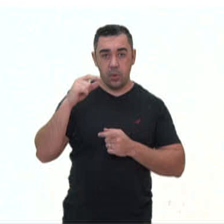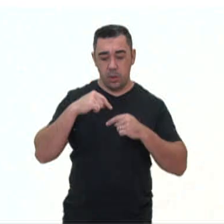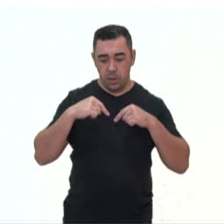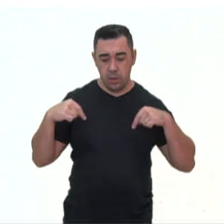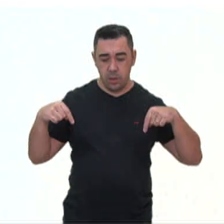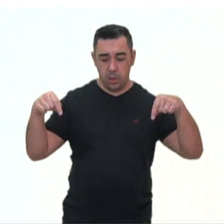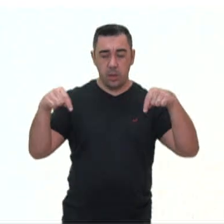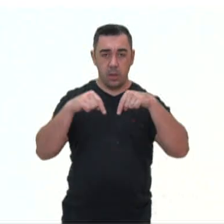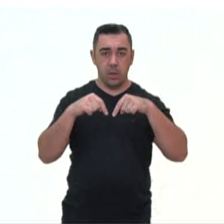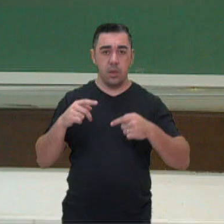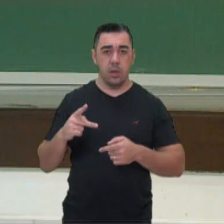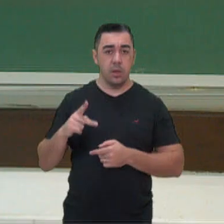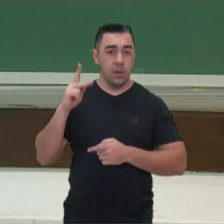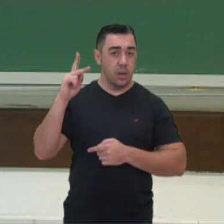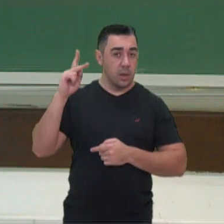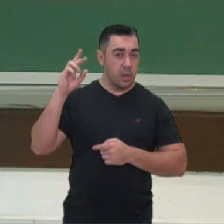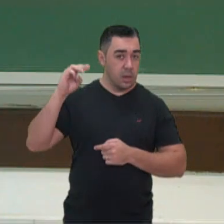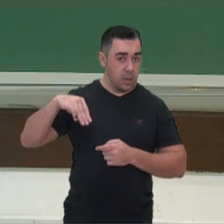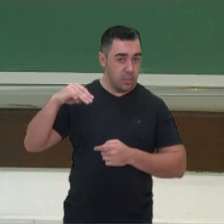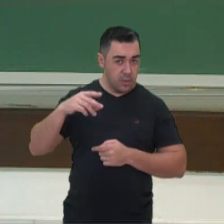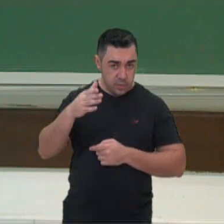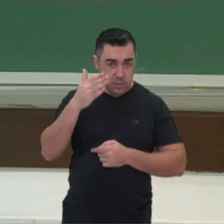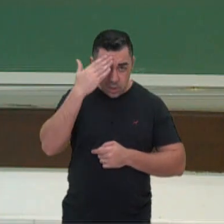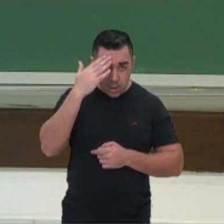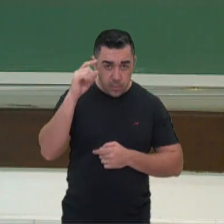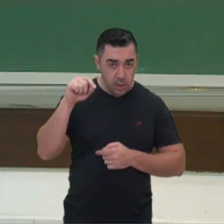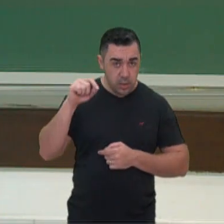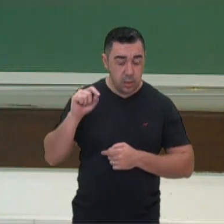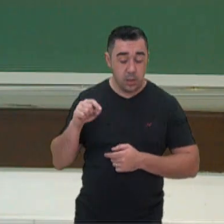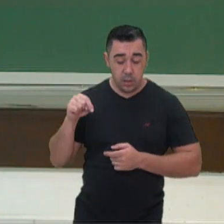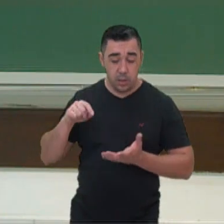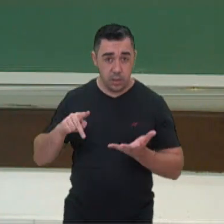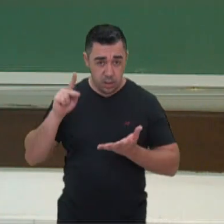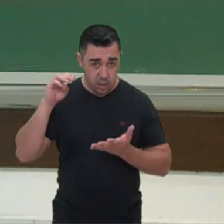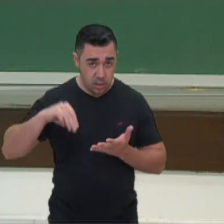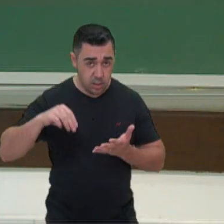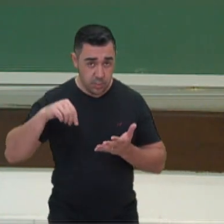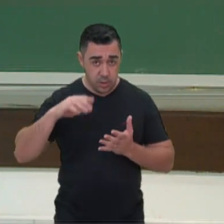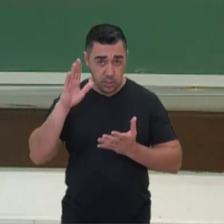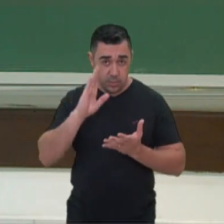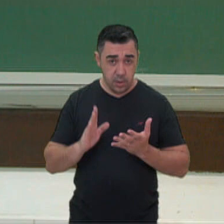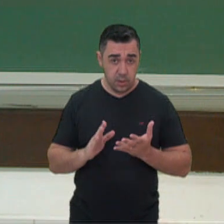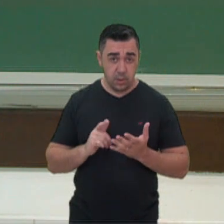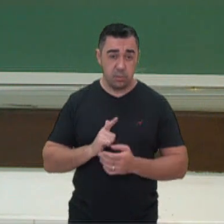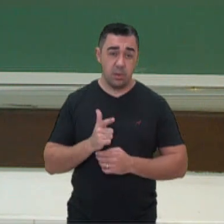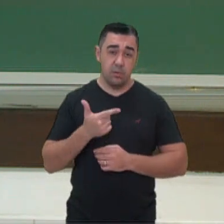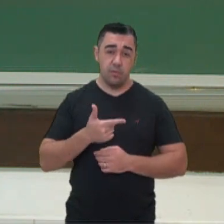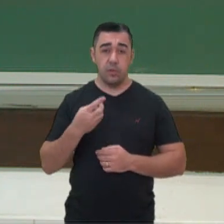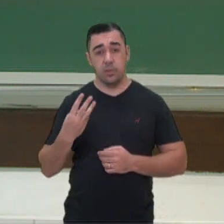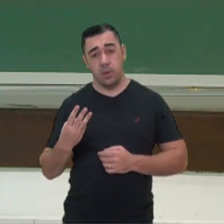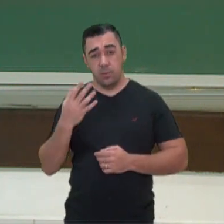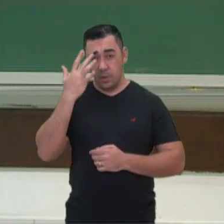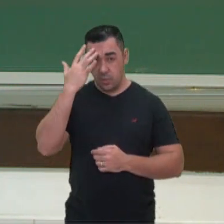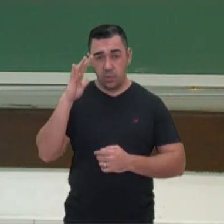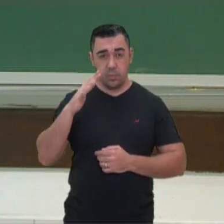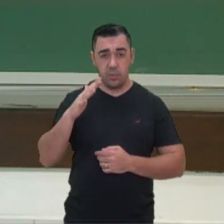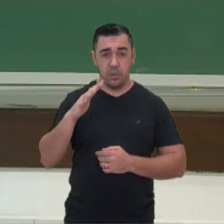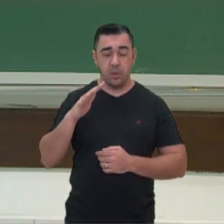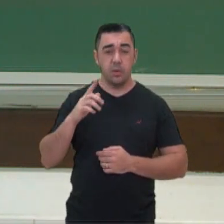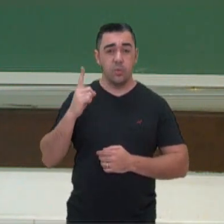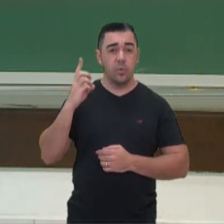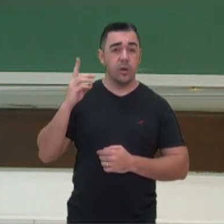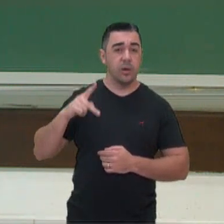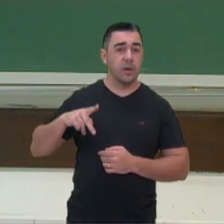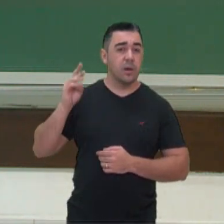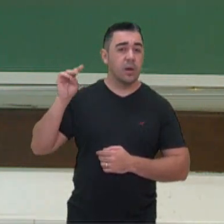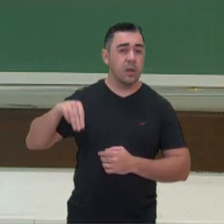quantos habitantes por quilômetro quadrado tem no Brasil? Claro que isso é uma média, né? Mais ou menos 23 habitantes por quilômetro quadrado. É claro que tem